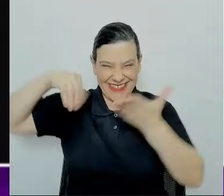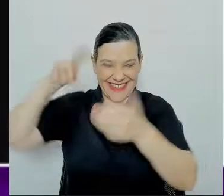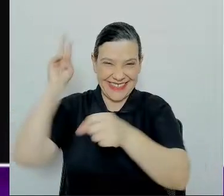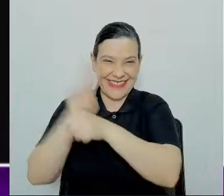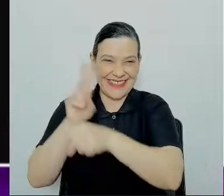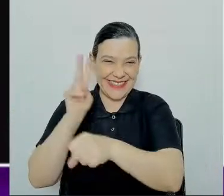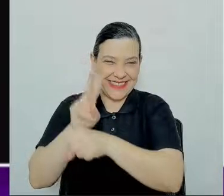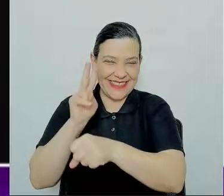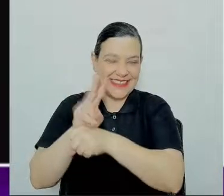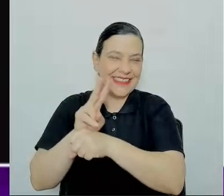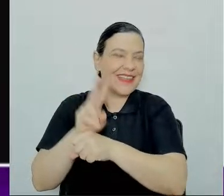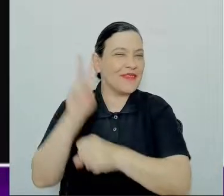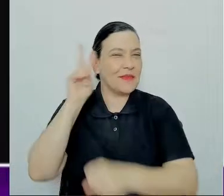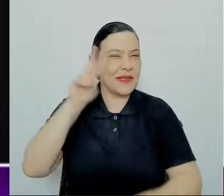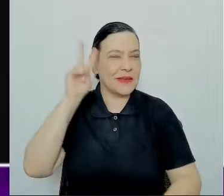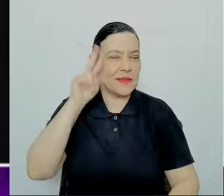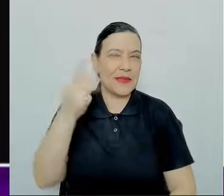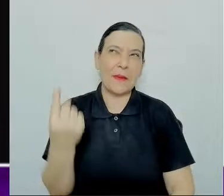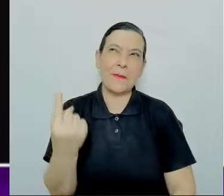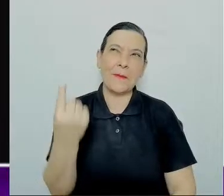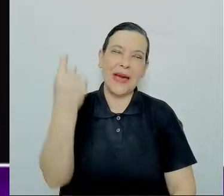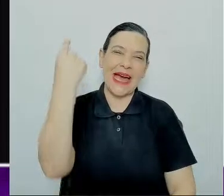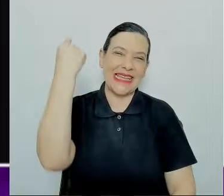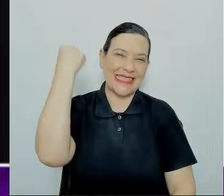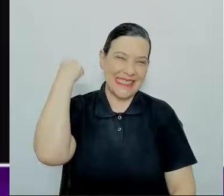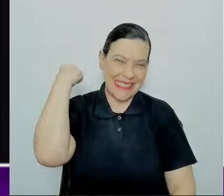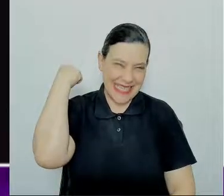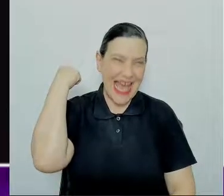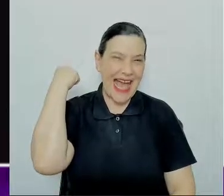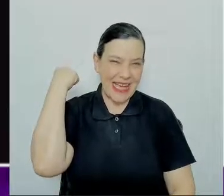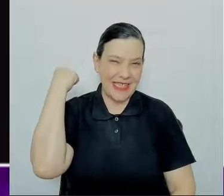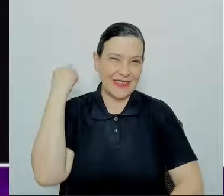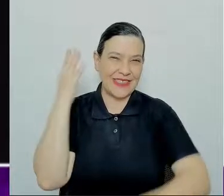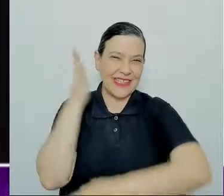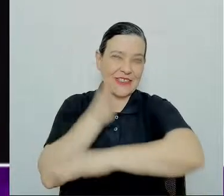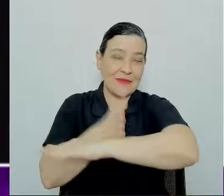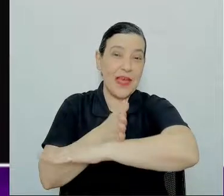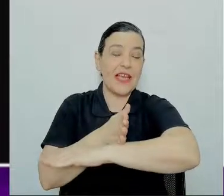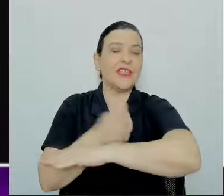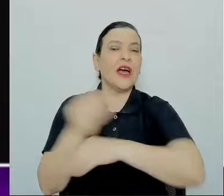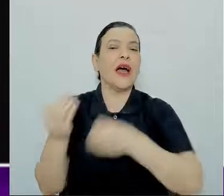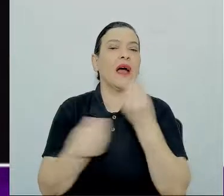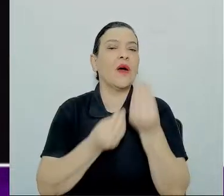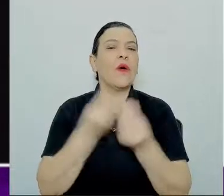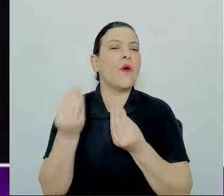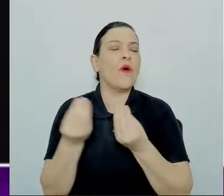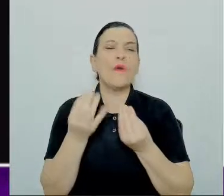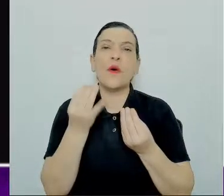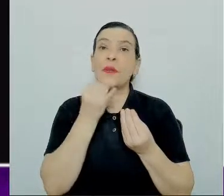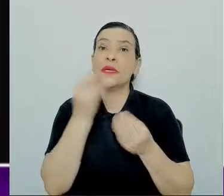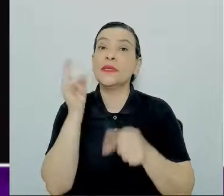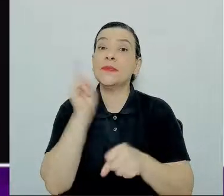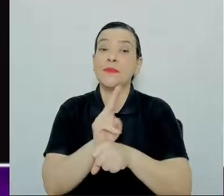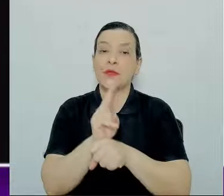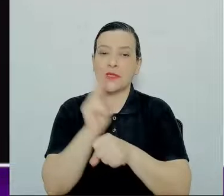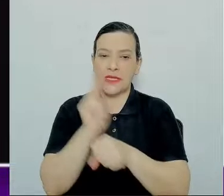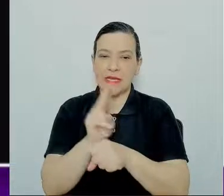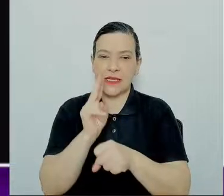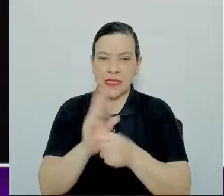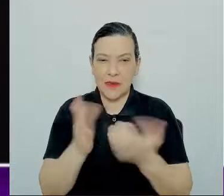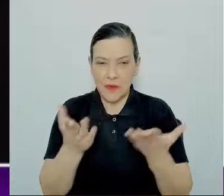um pouquinho nos tempos medievais e entender como que funcionava a parte da proteção. Perceba